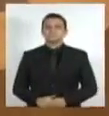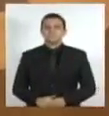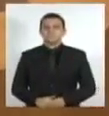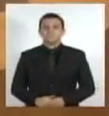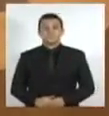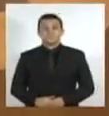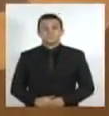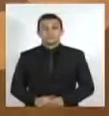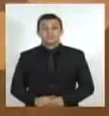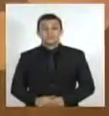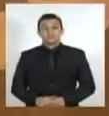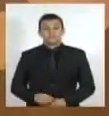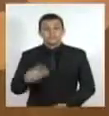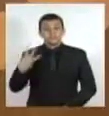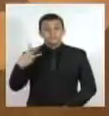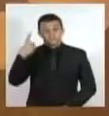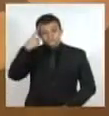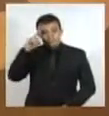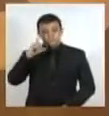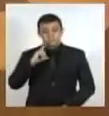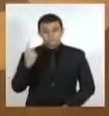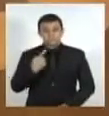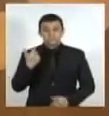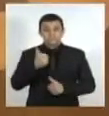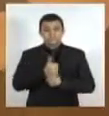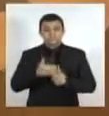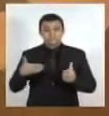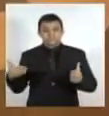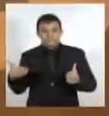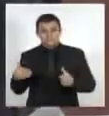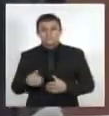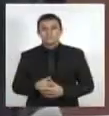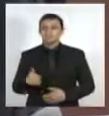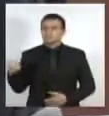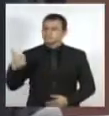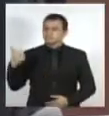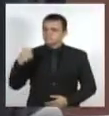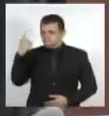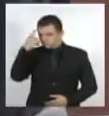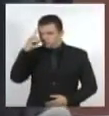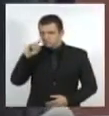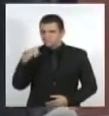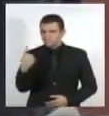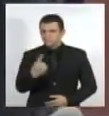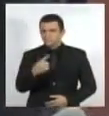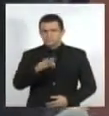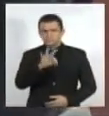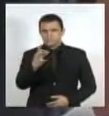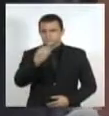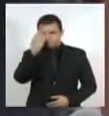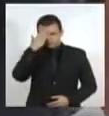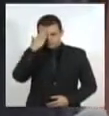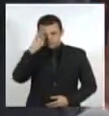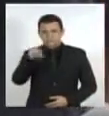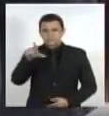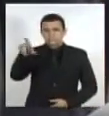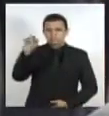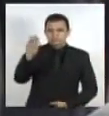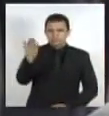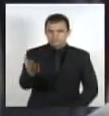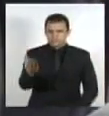No terceiro dia do nosso mandato, primeiro dia todos bem sabem que foi a eleição posta do nosso